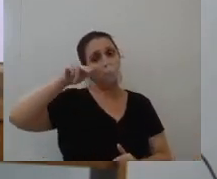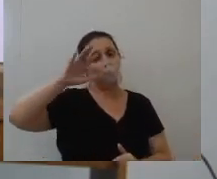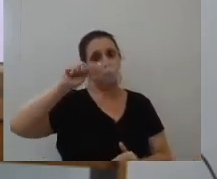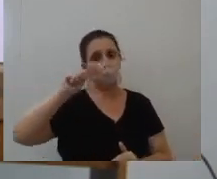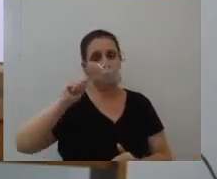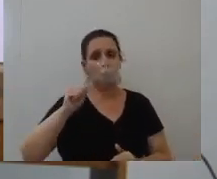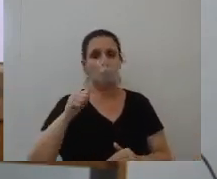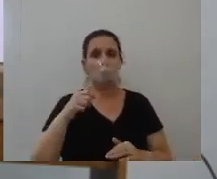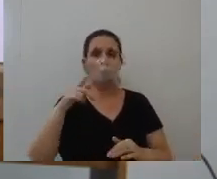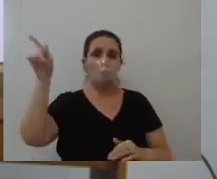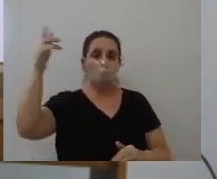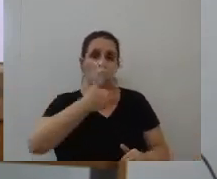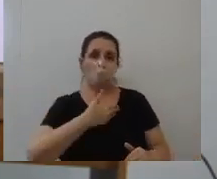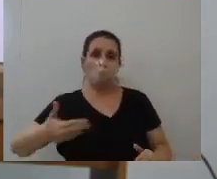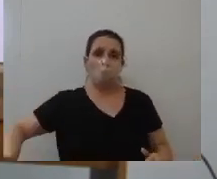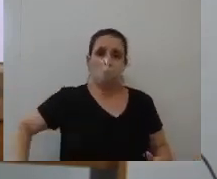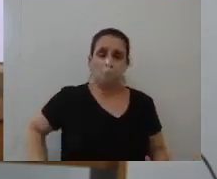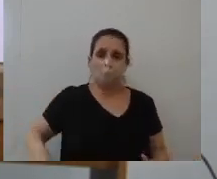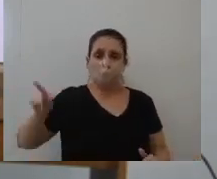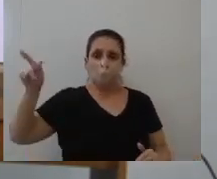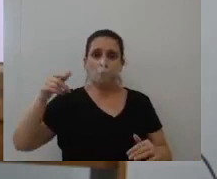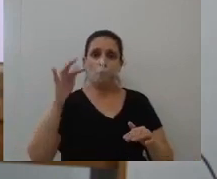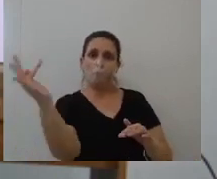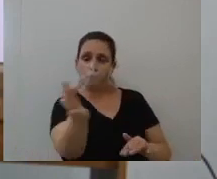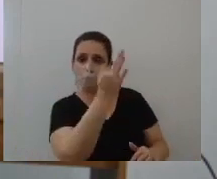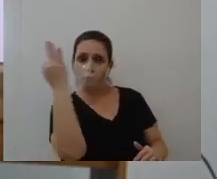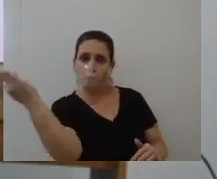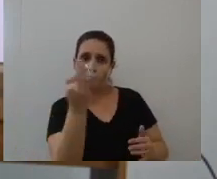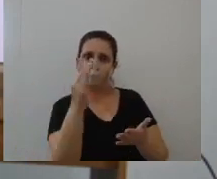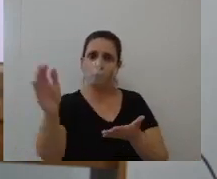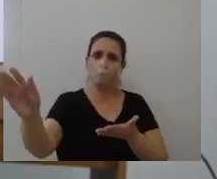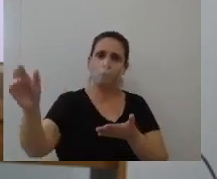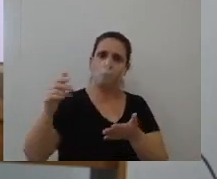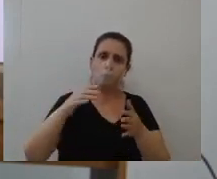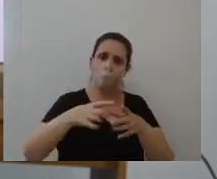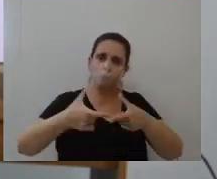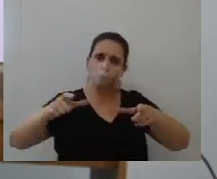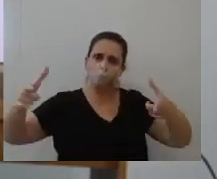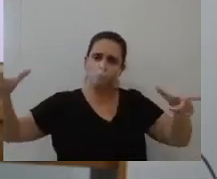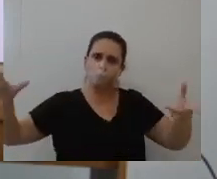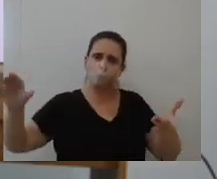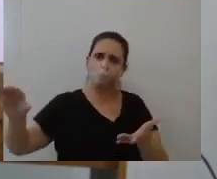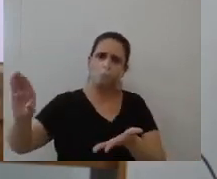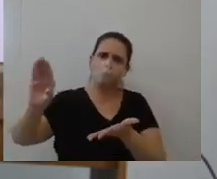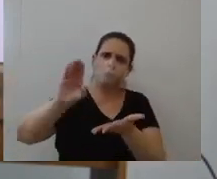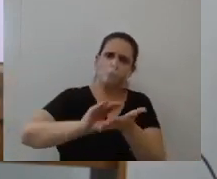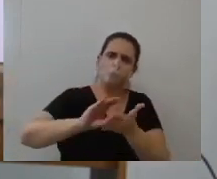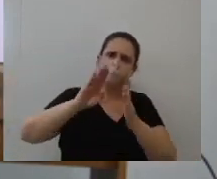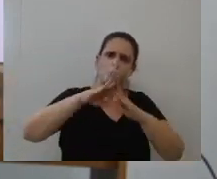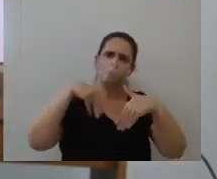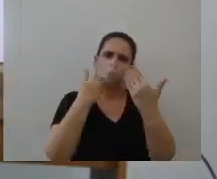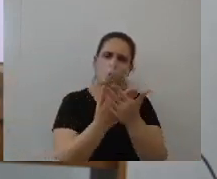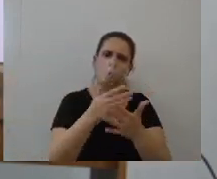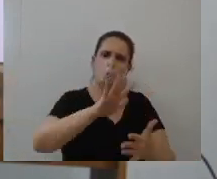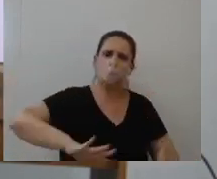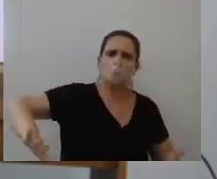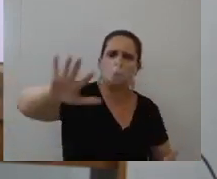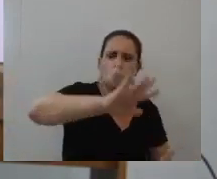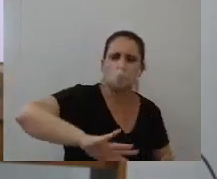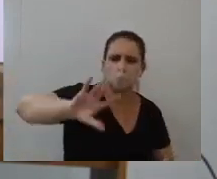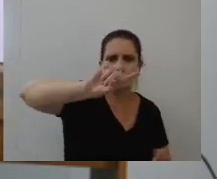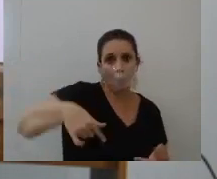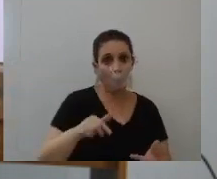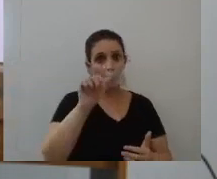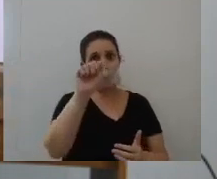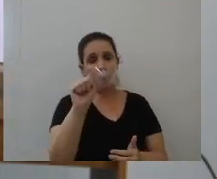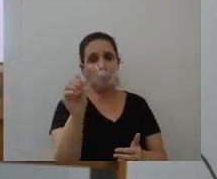governo federal investir mais, aumentar os investimentos nas escolas públicas, a fim